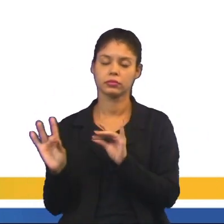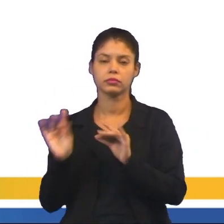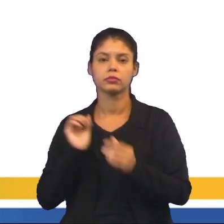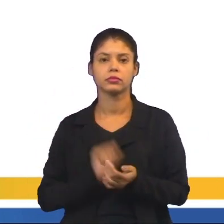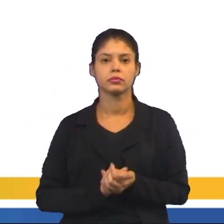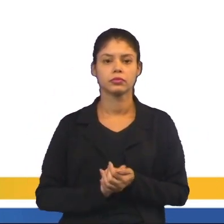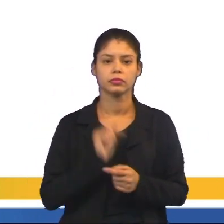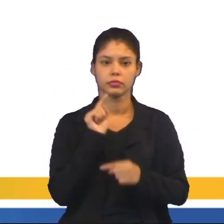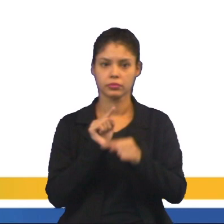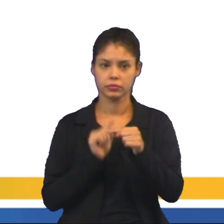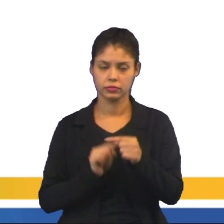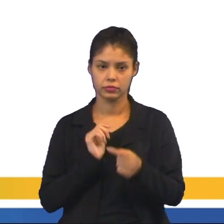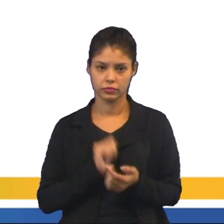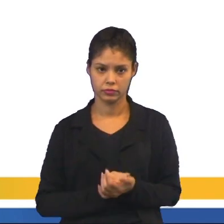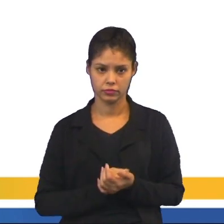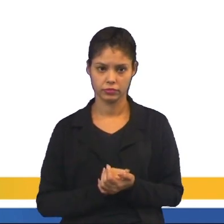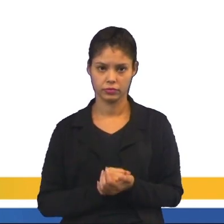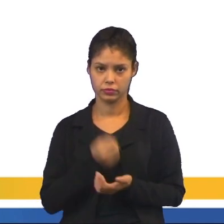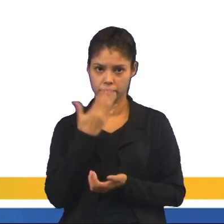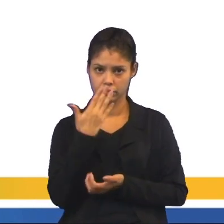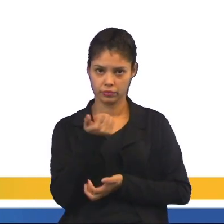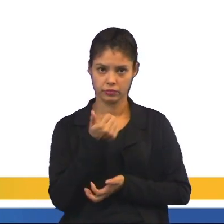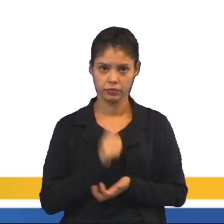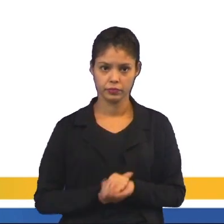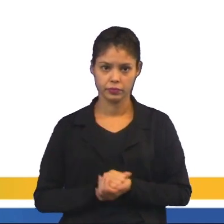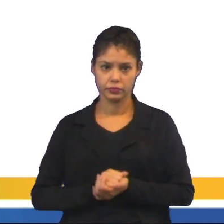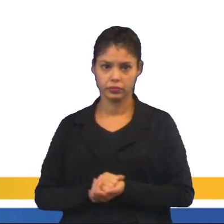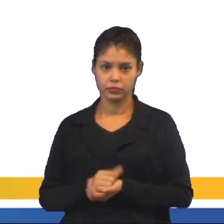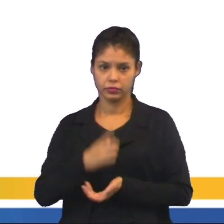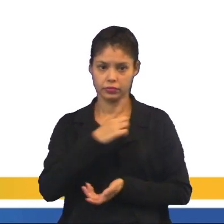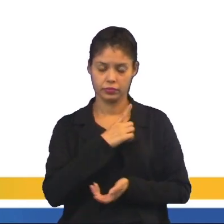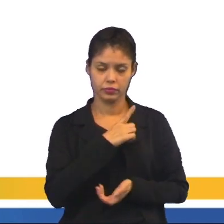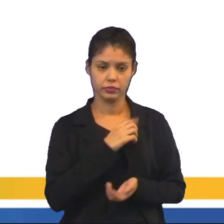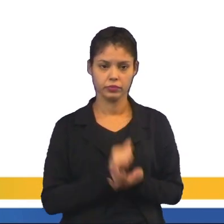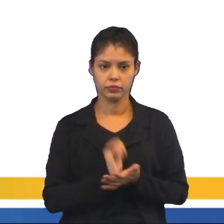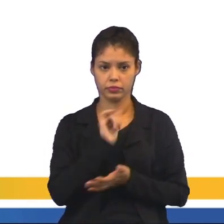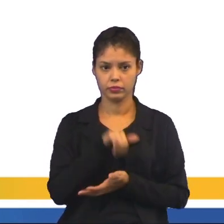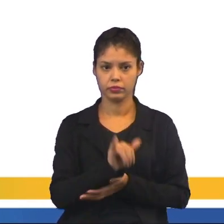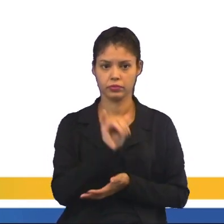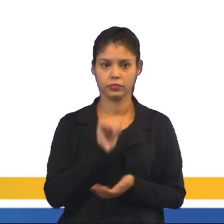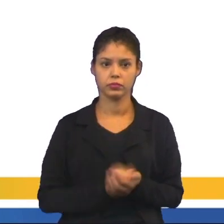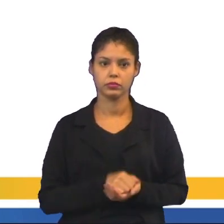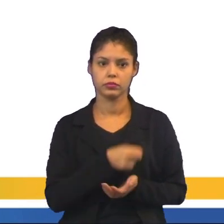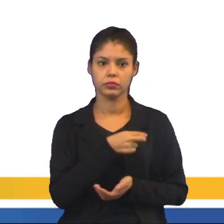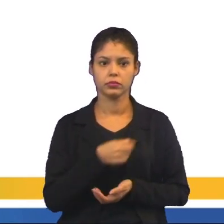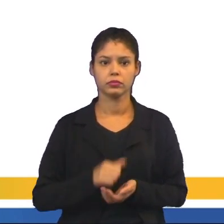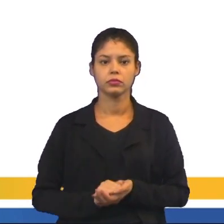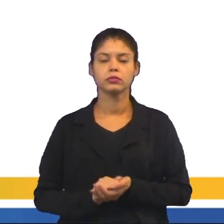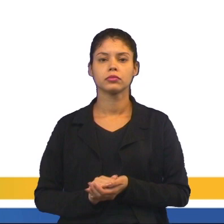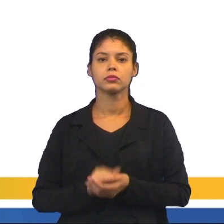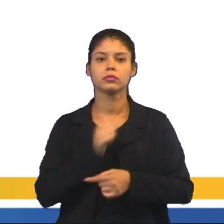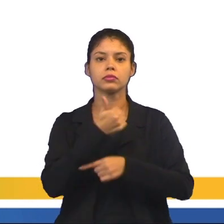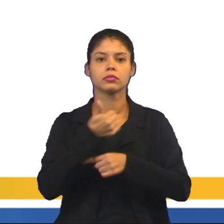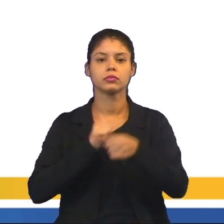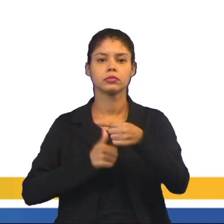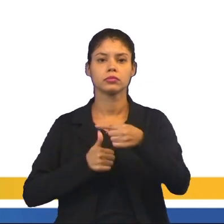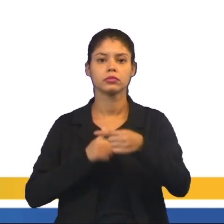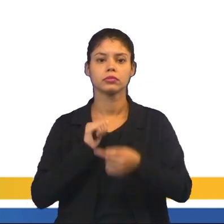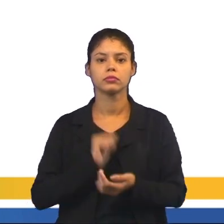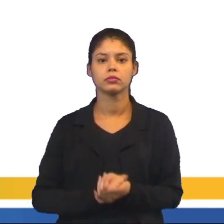direto para divisão. Tudo bem? Então, aí nós vamos ter y igual a menos 11 dividido por menos